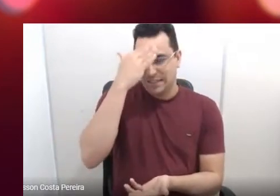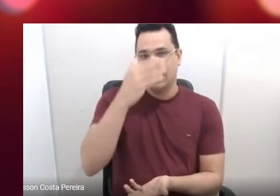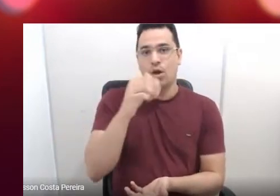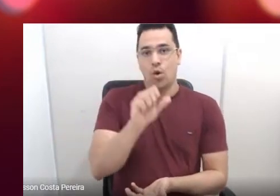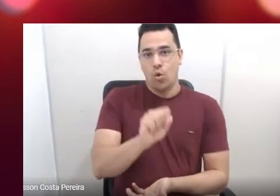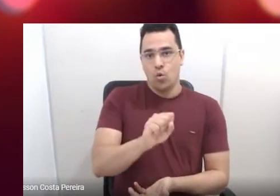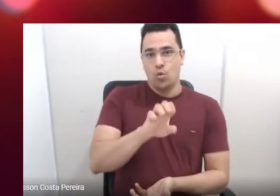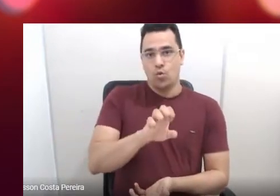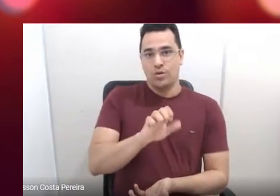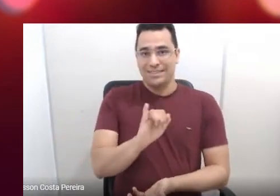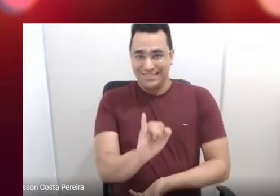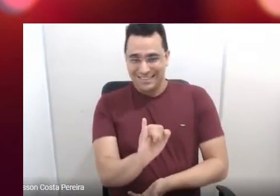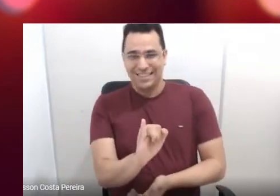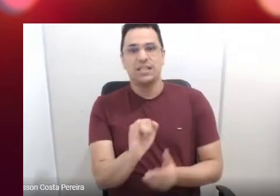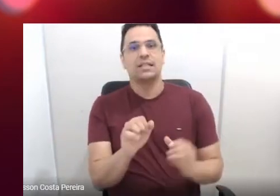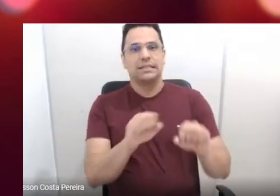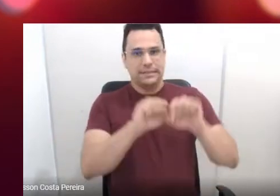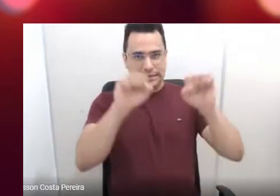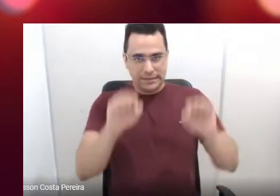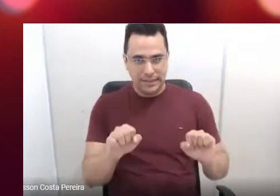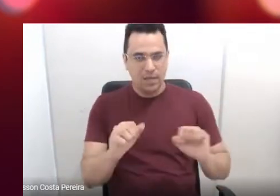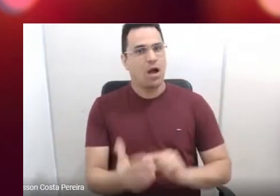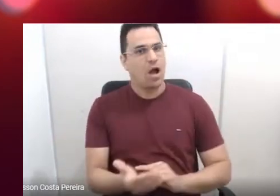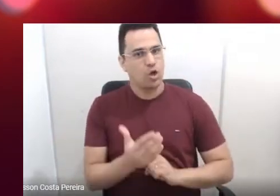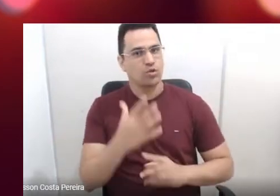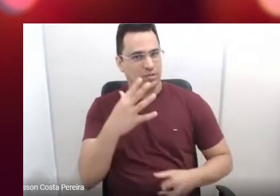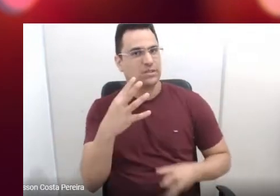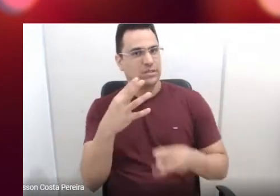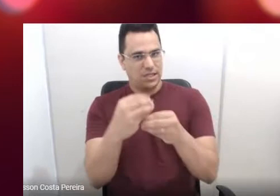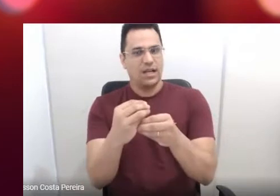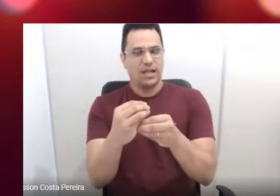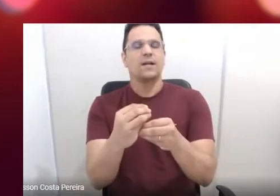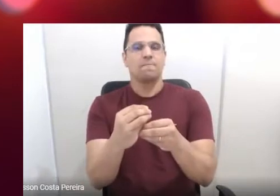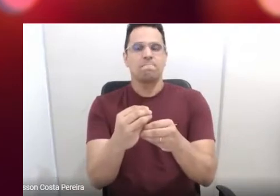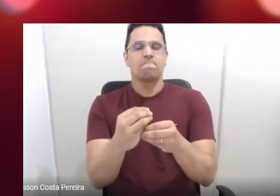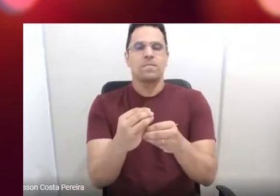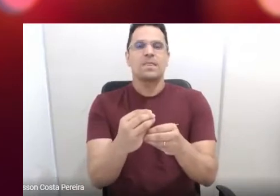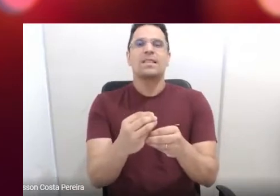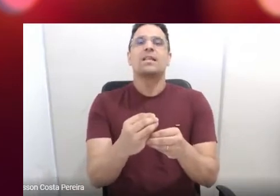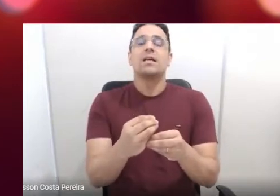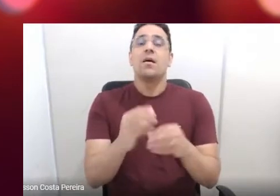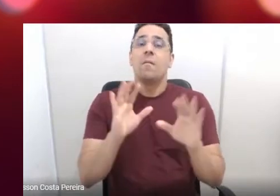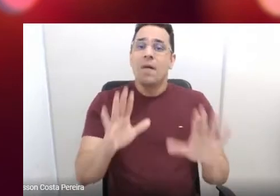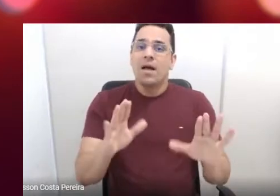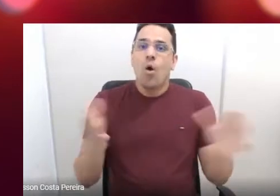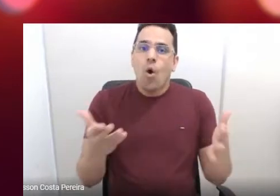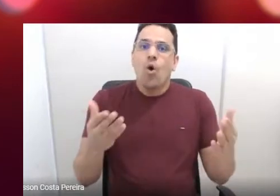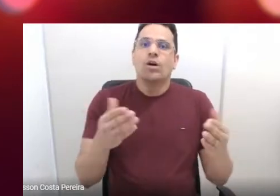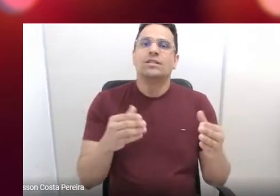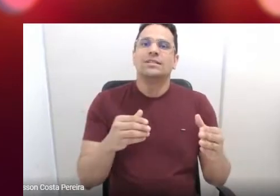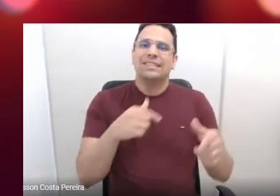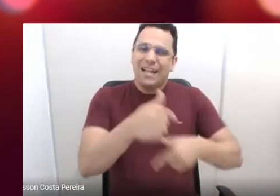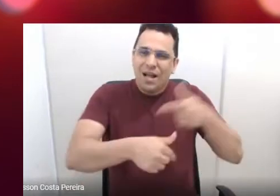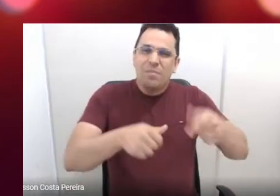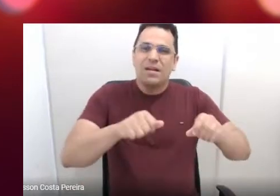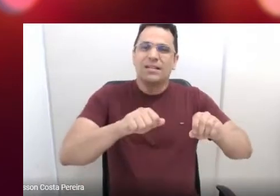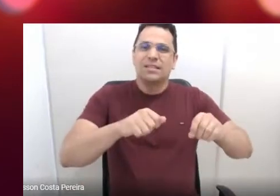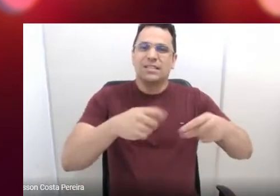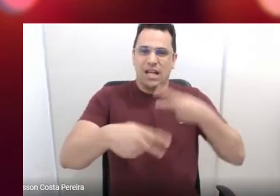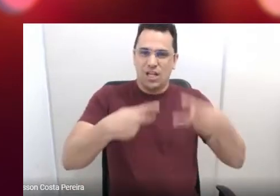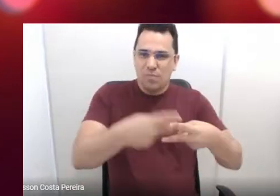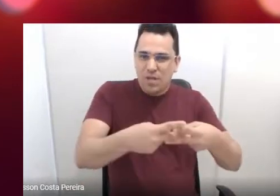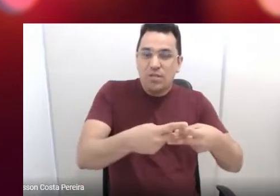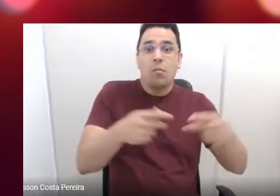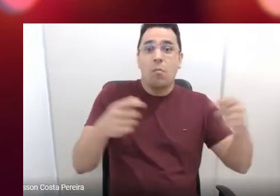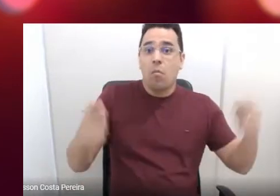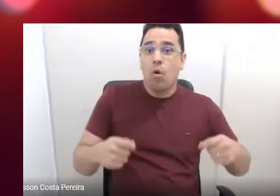também veio para agregar esse novo formato de trabalho. Com este sistema, os serviços administrativos podem ser executados